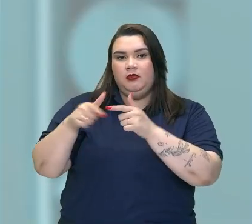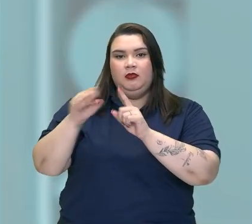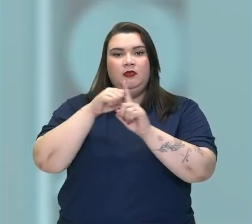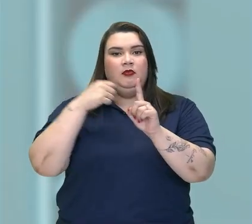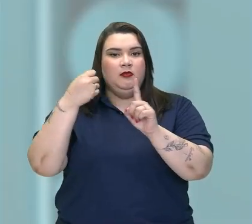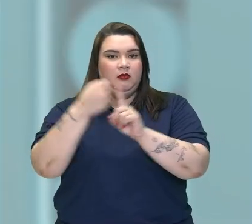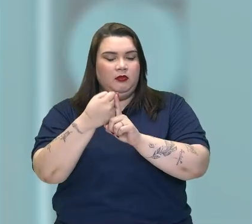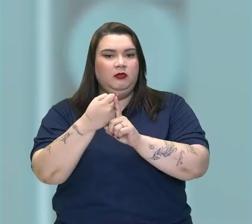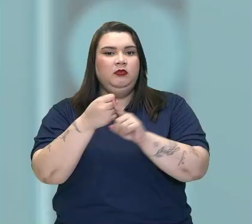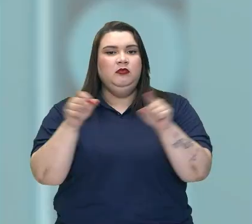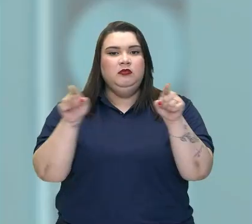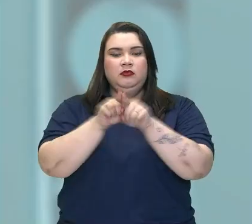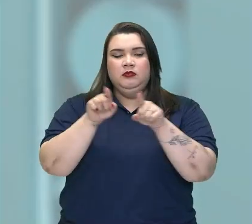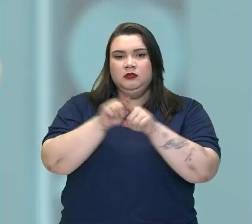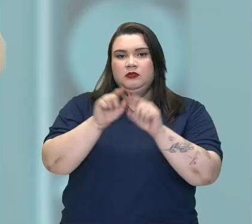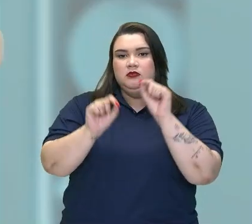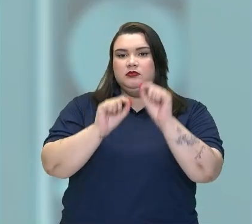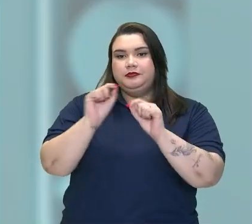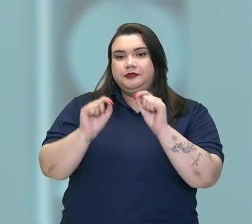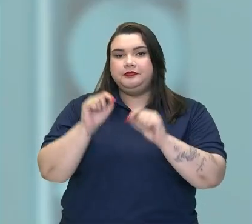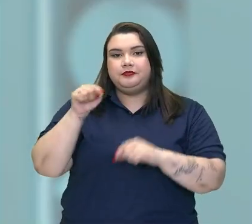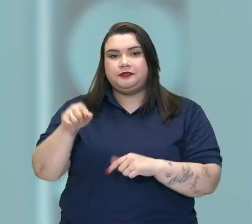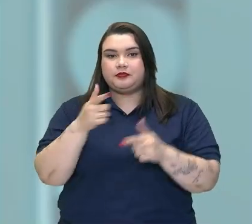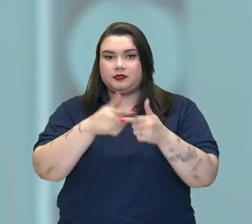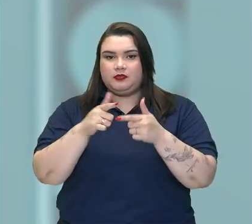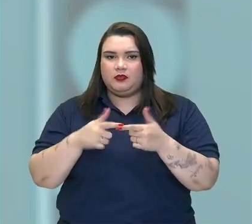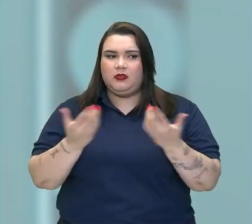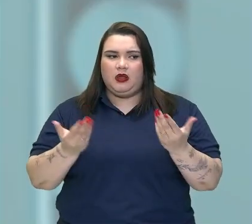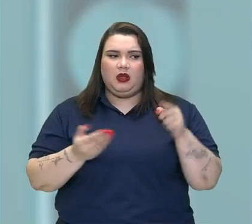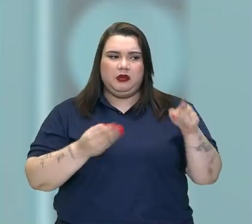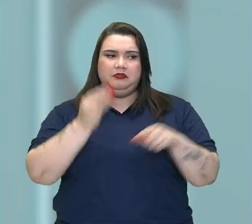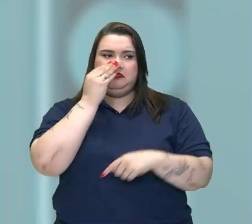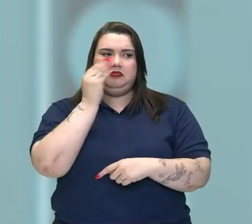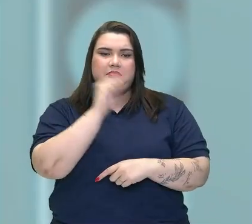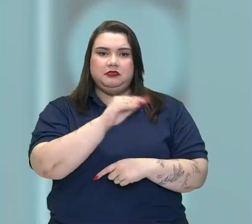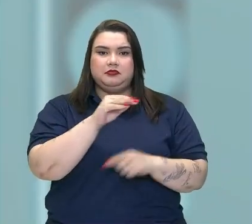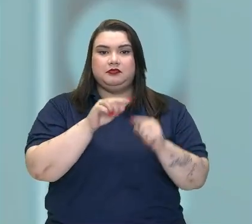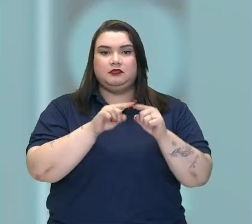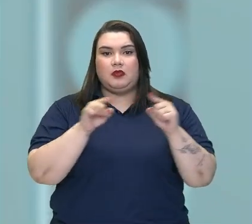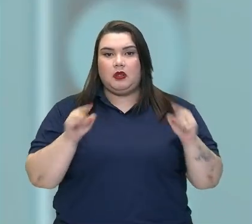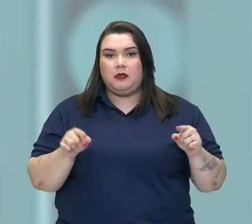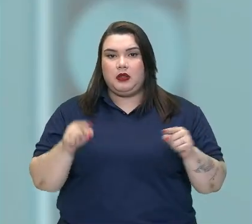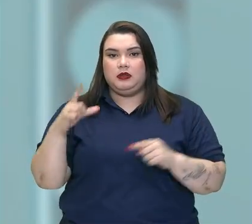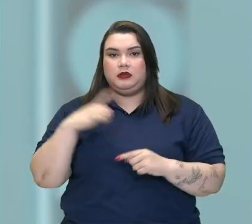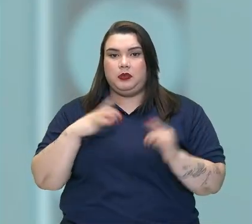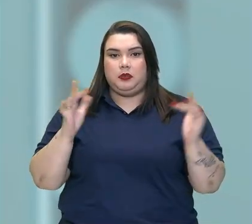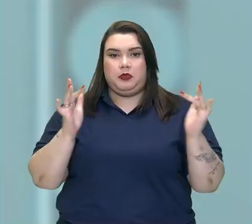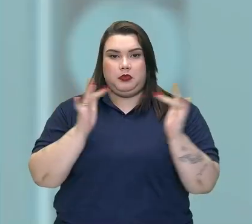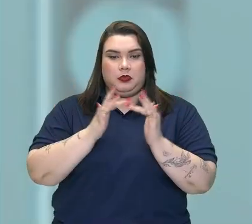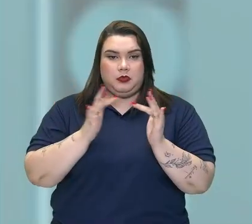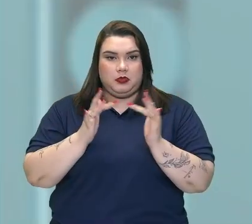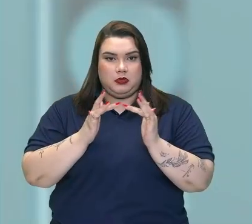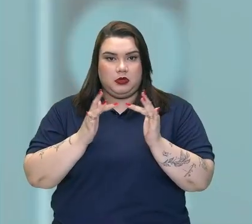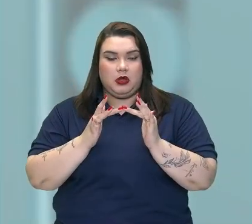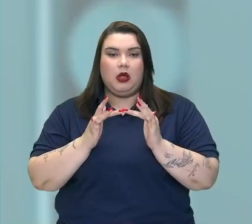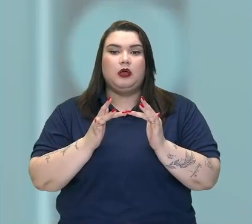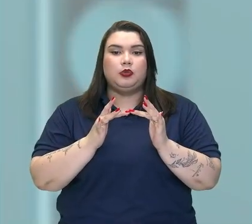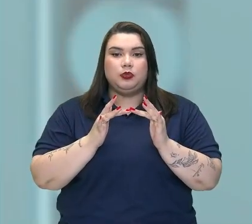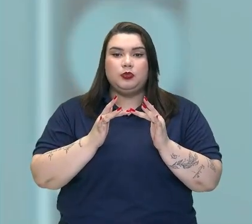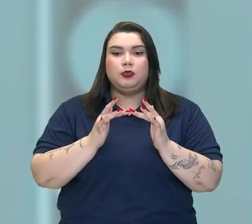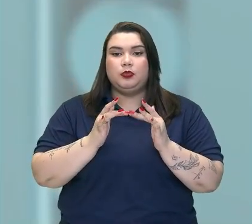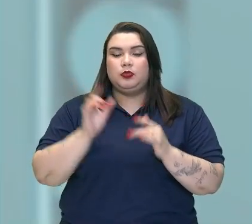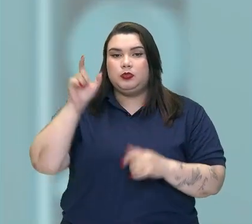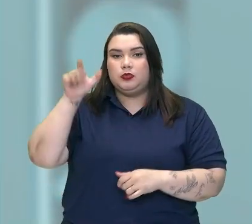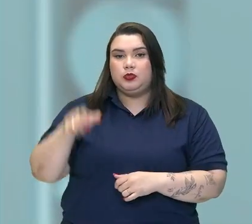uma situação trágica, porque nossa, ela é desprezada, e no final, quando ela tem esse contato, na verdade o Bill Doido tem contato